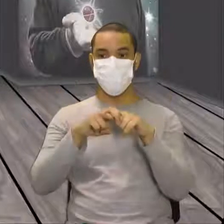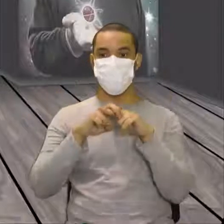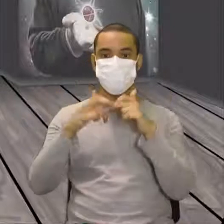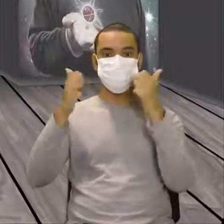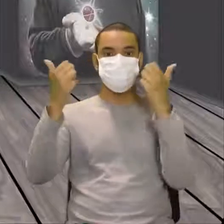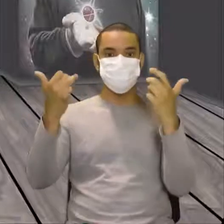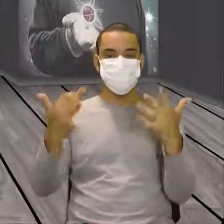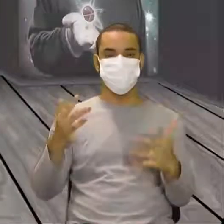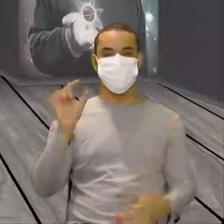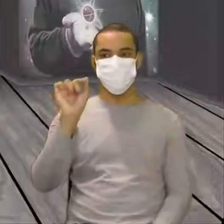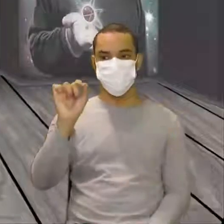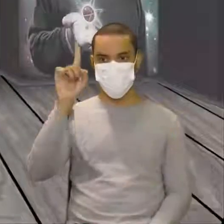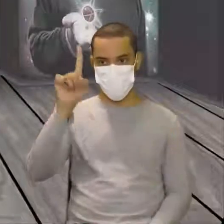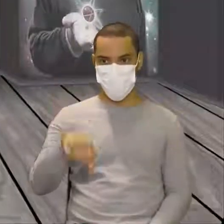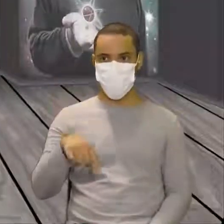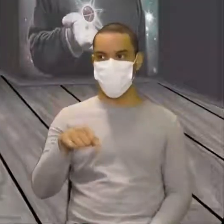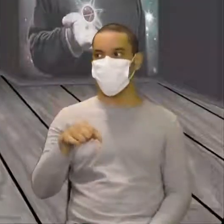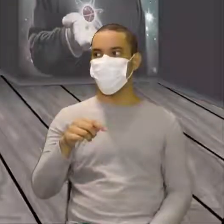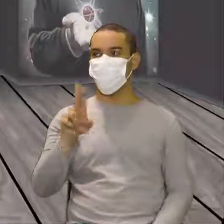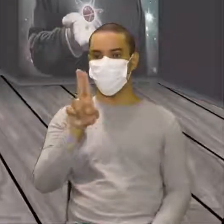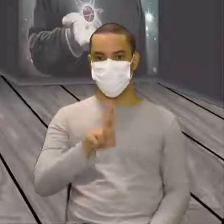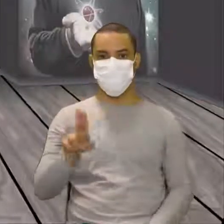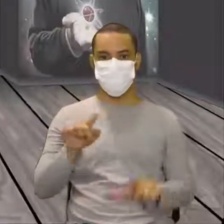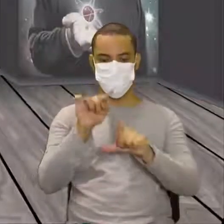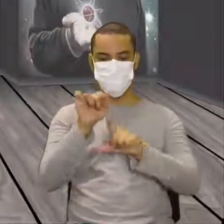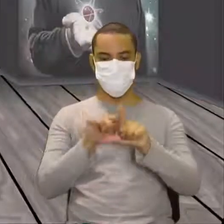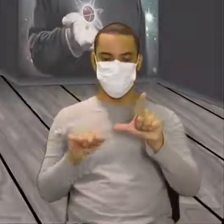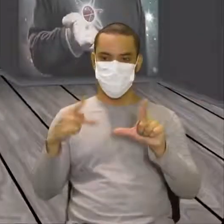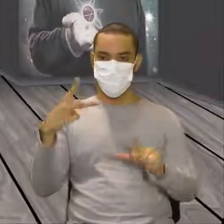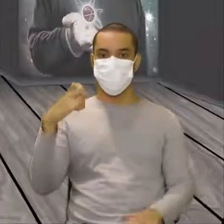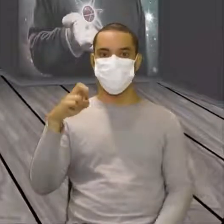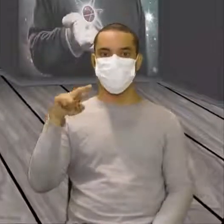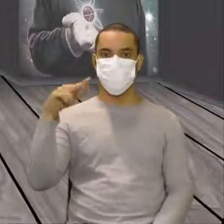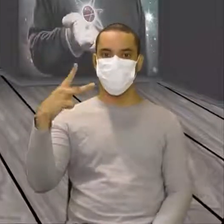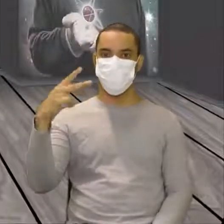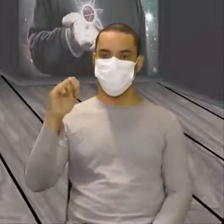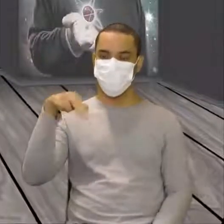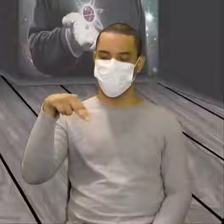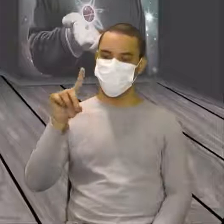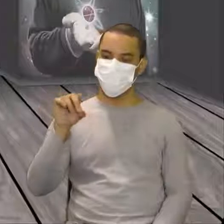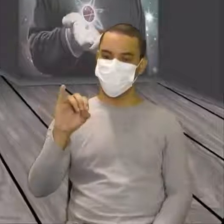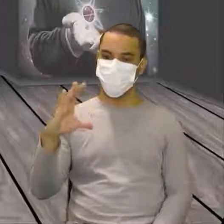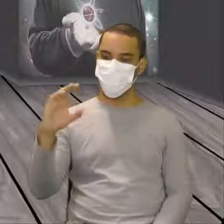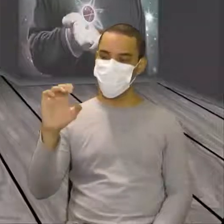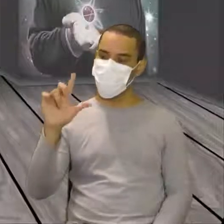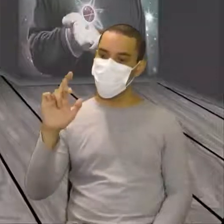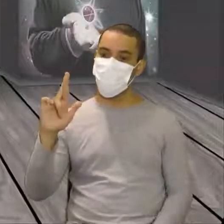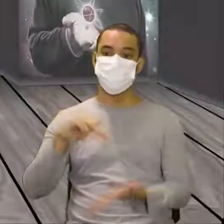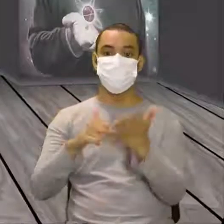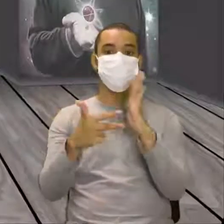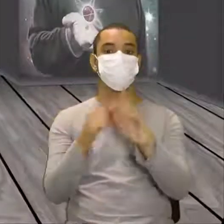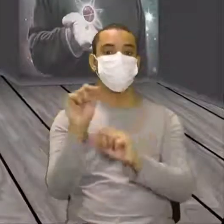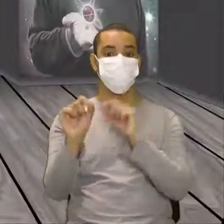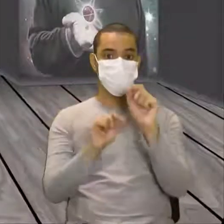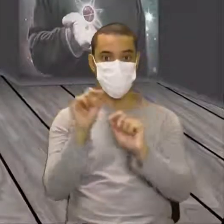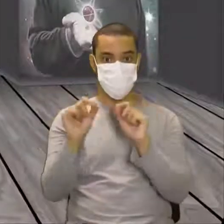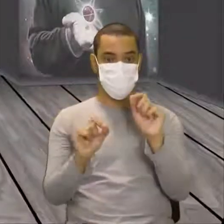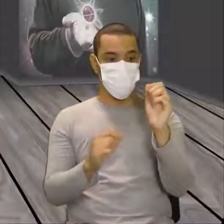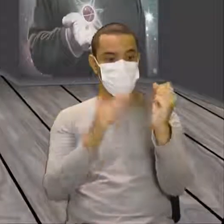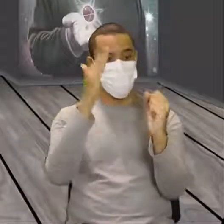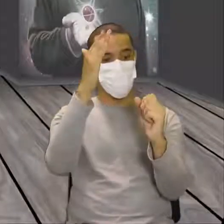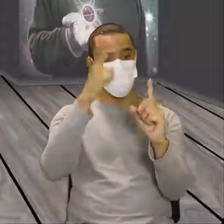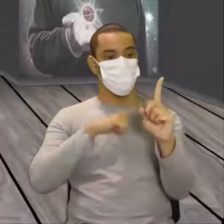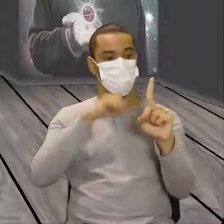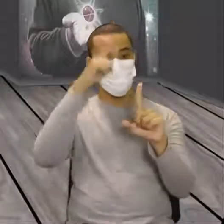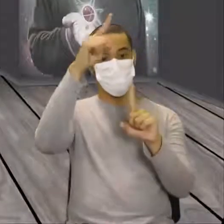é perpendicular à reta normal que sai da espira. Se é perpendicular à reta normal, ele vai estar